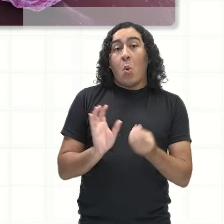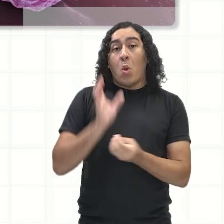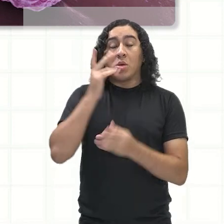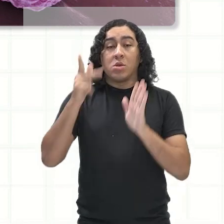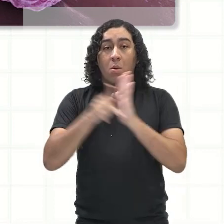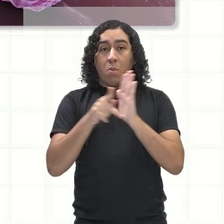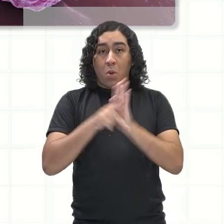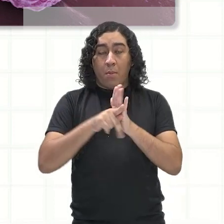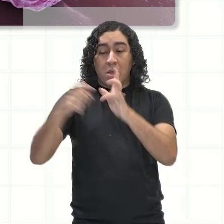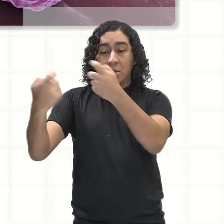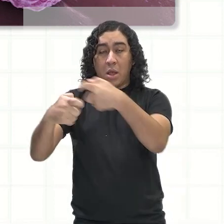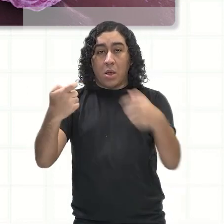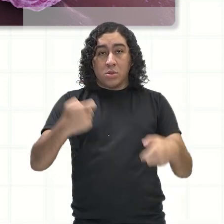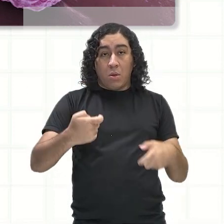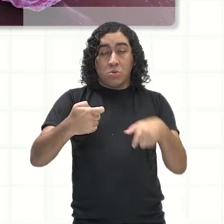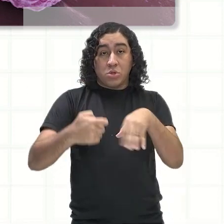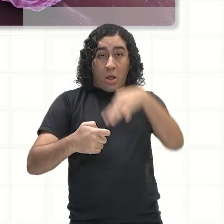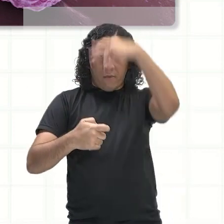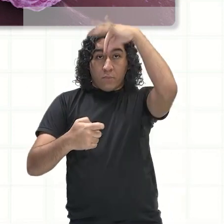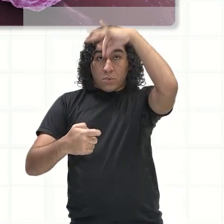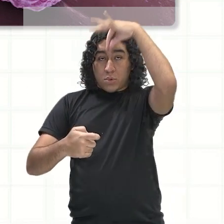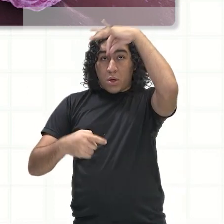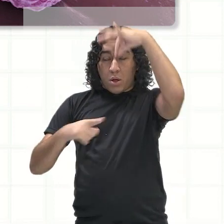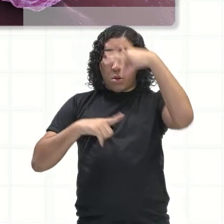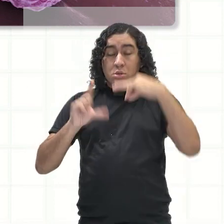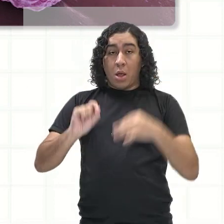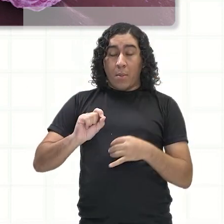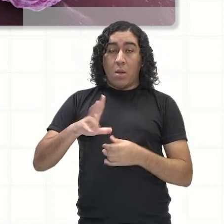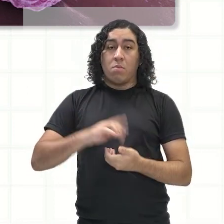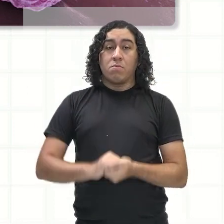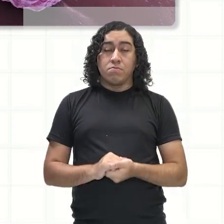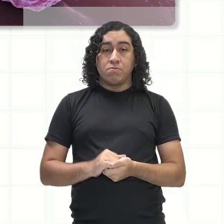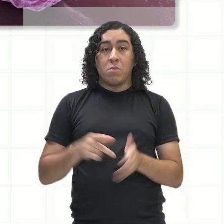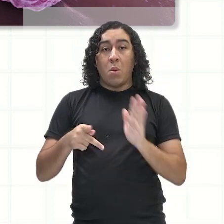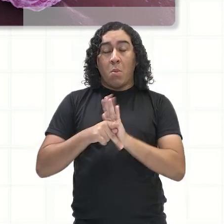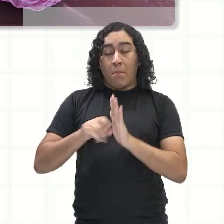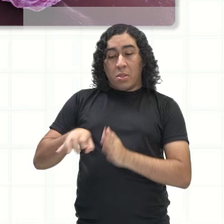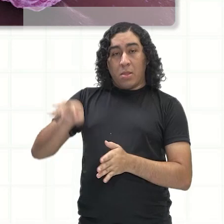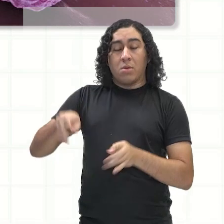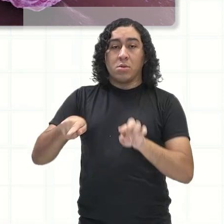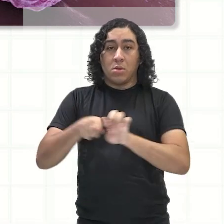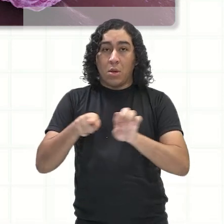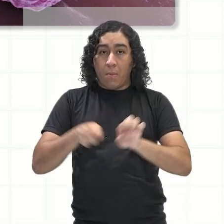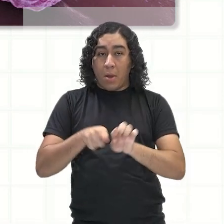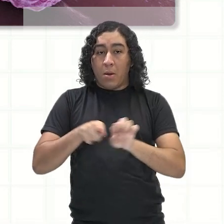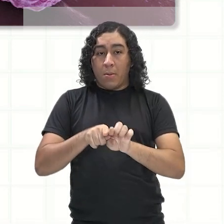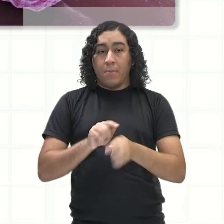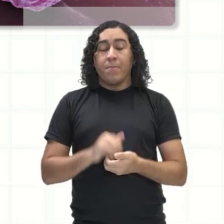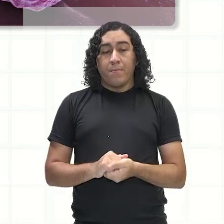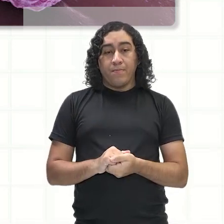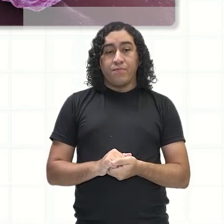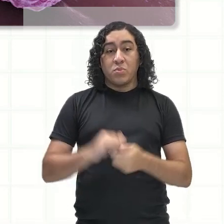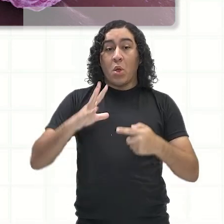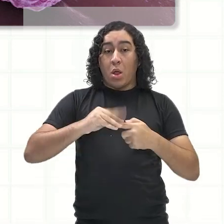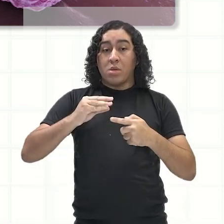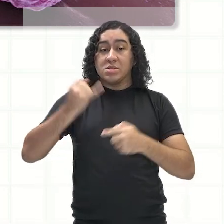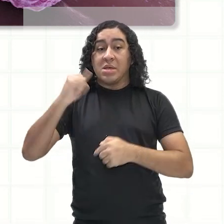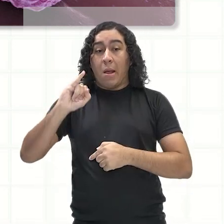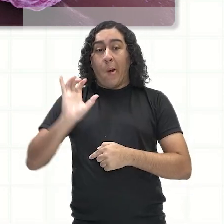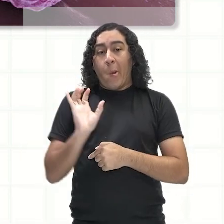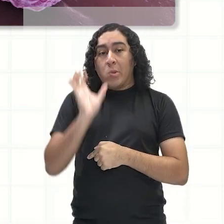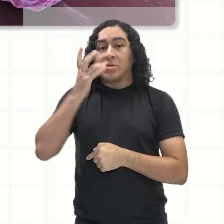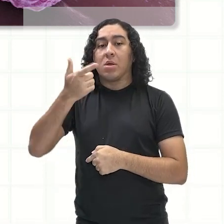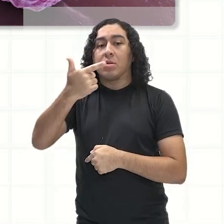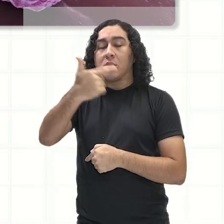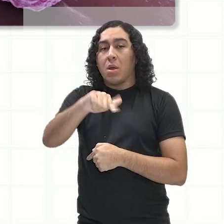via sexual vaginal, anal ou oral, né? Todas elas, caso aconteçam sem a